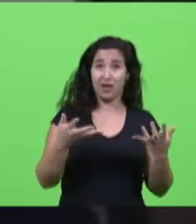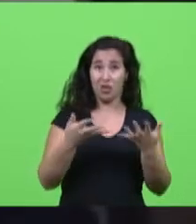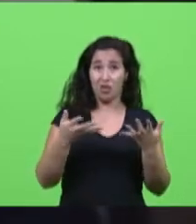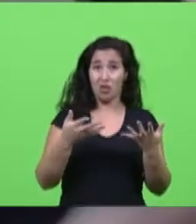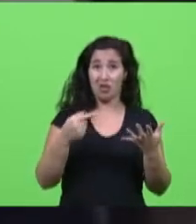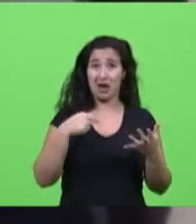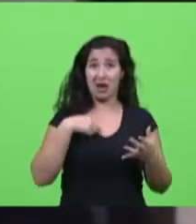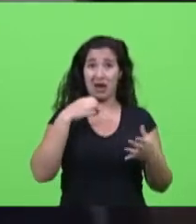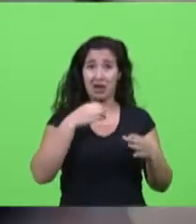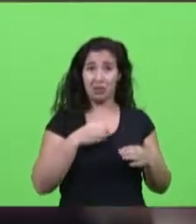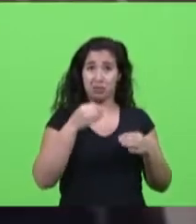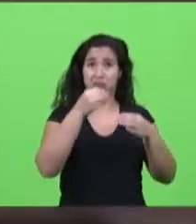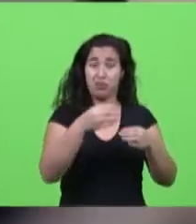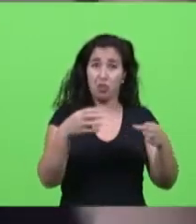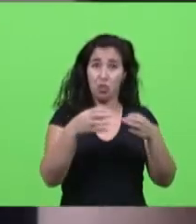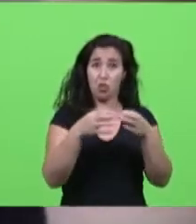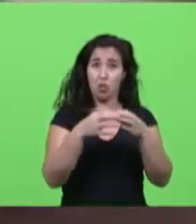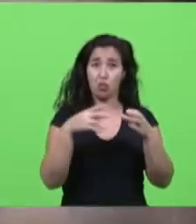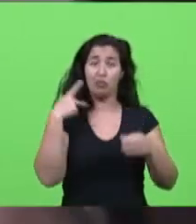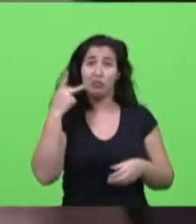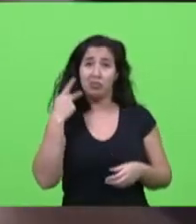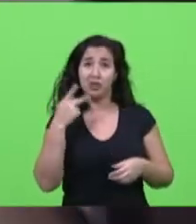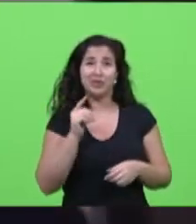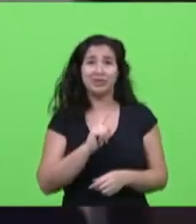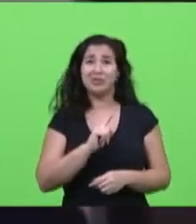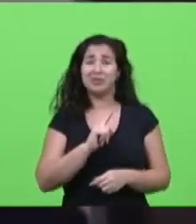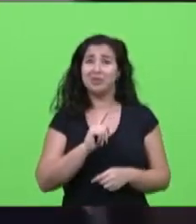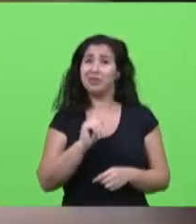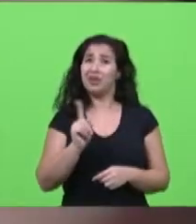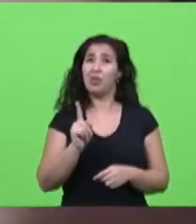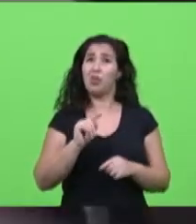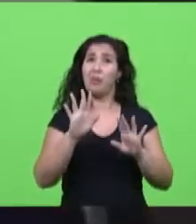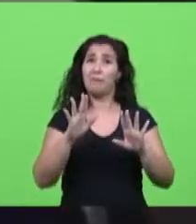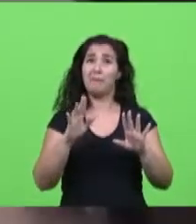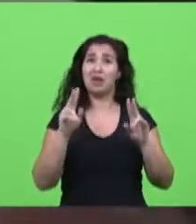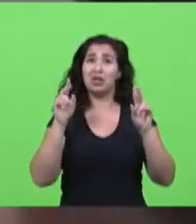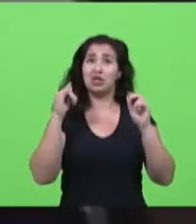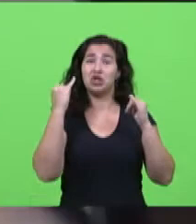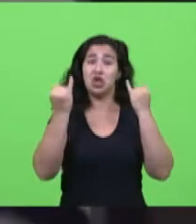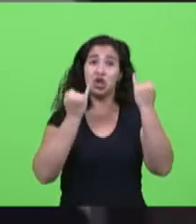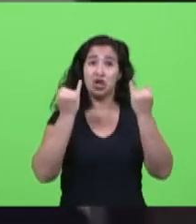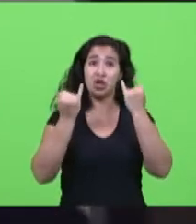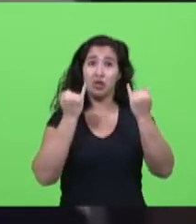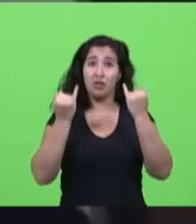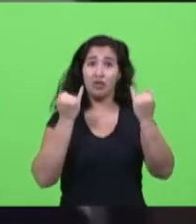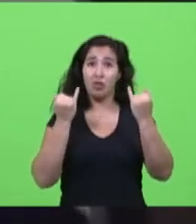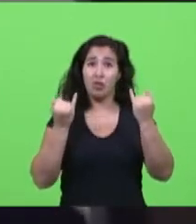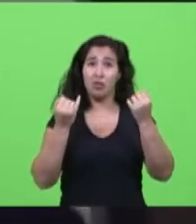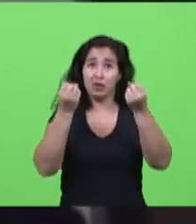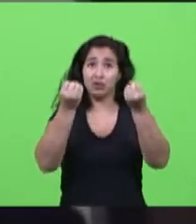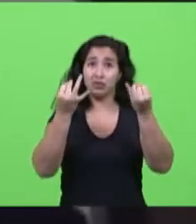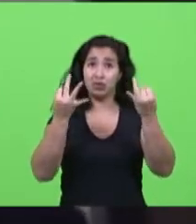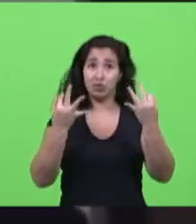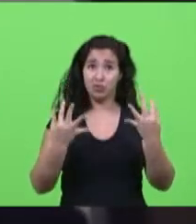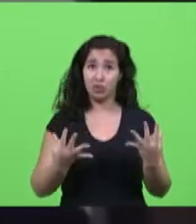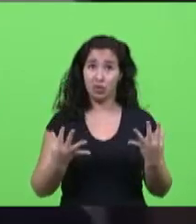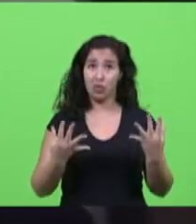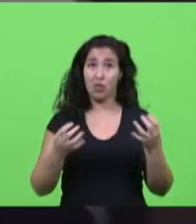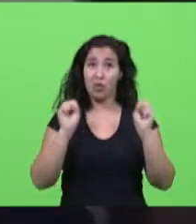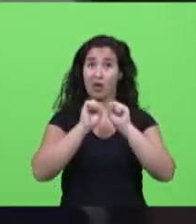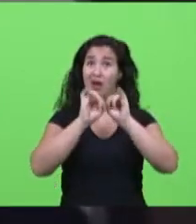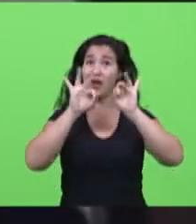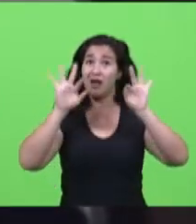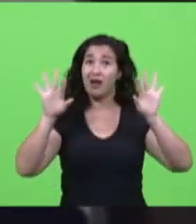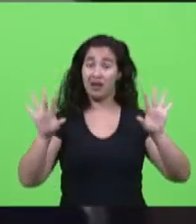político, mas as informações trazidas aqui me mostraram absolutamente consistência em relação à